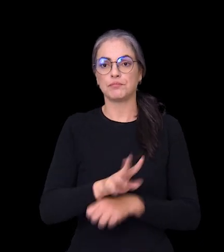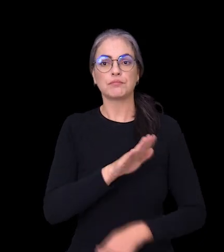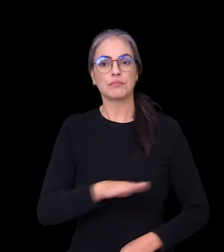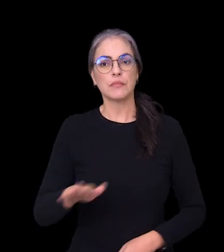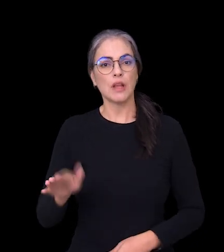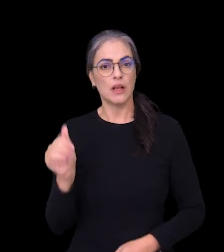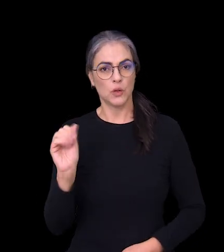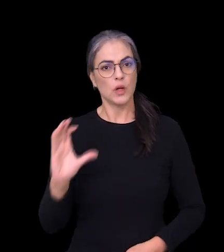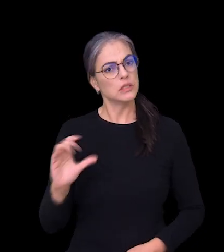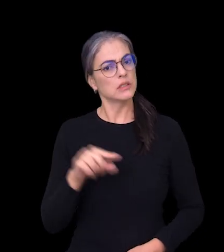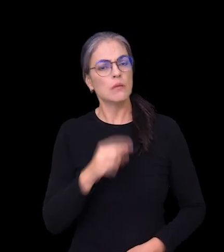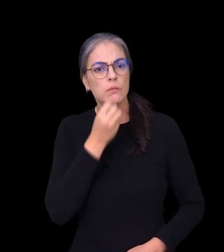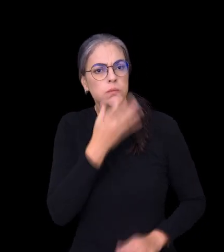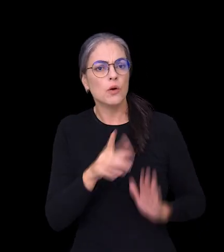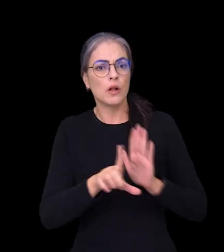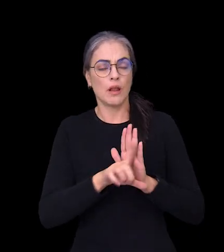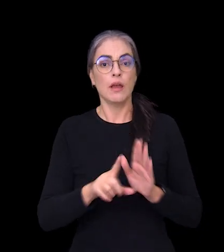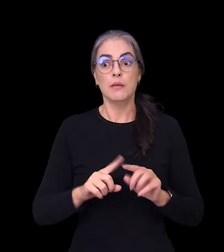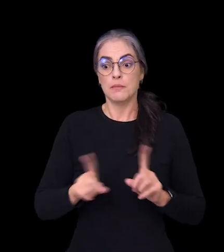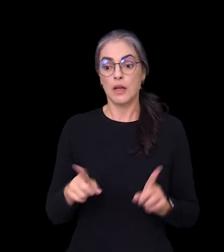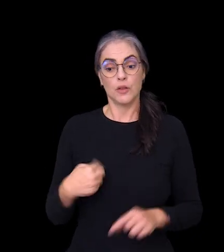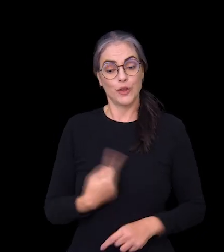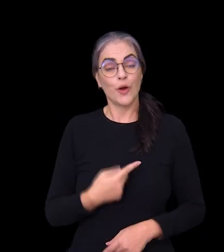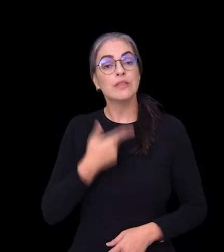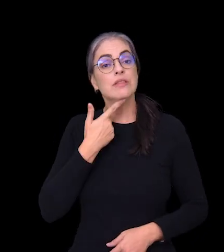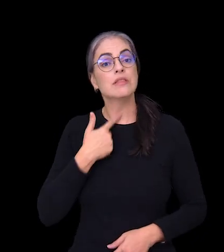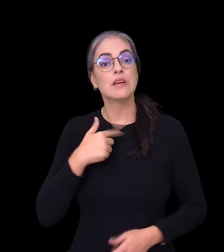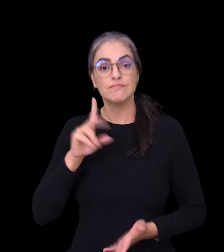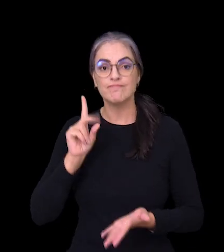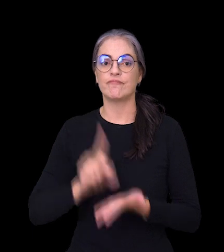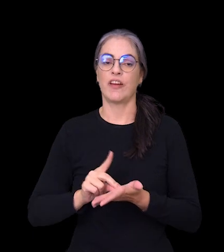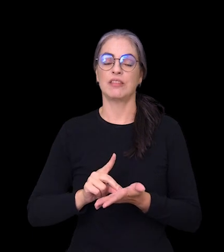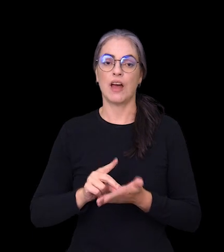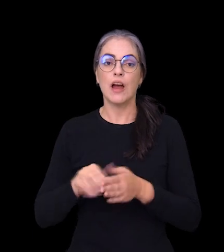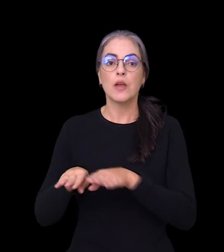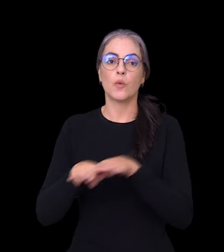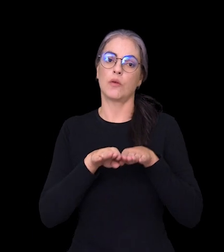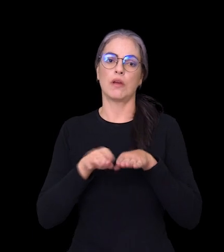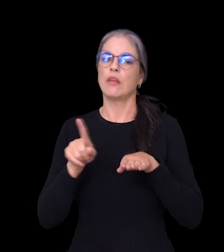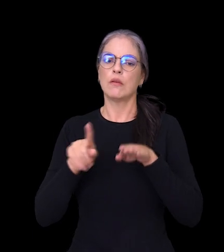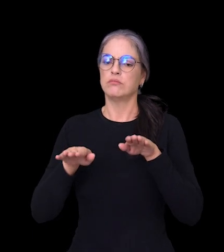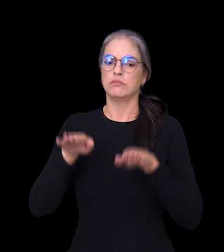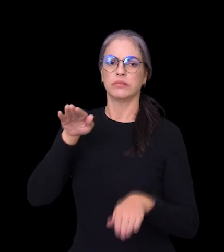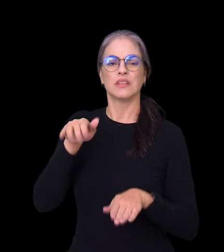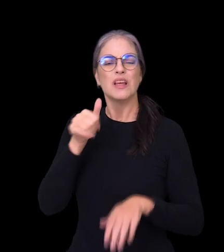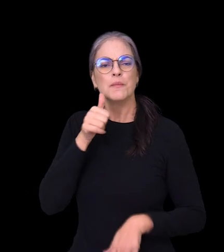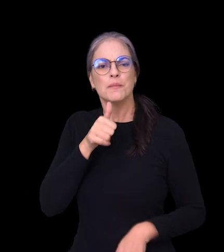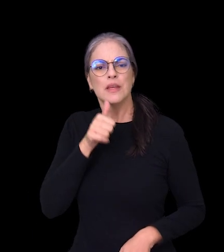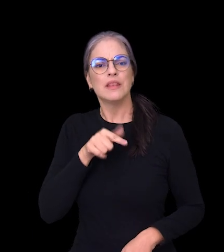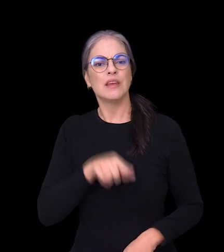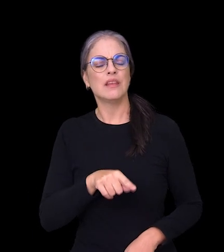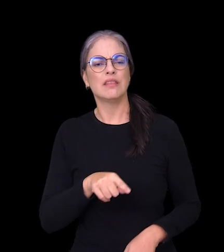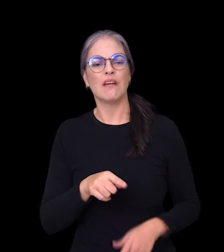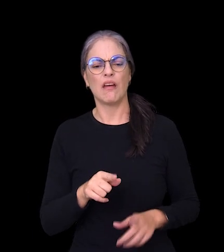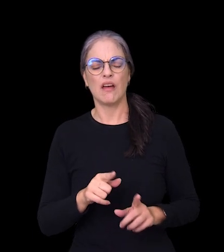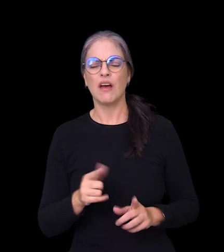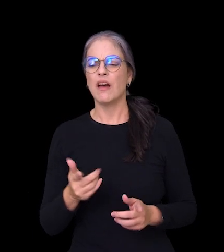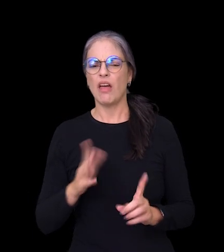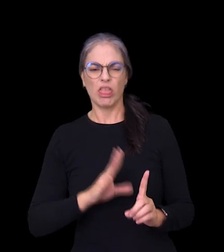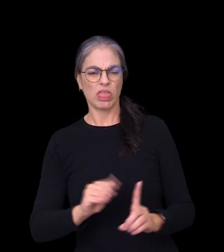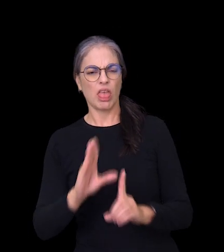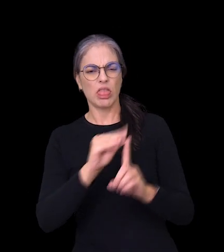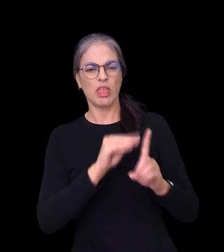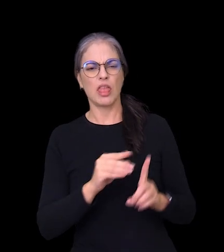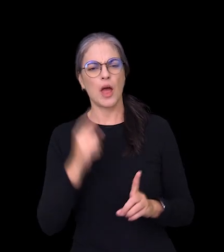avançado. Então, o que a gente deseja é que essa desigualdade não exista e que as meninas não sejam alvo de objeto sexual, que elas